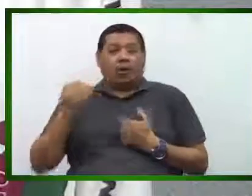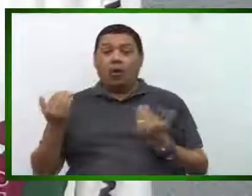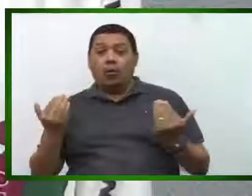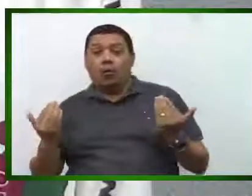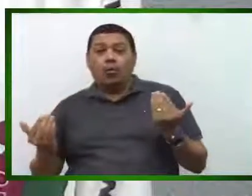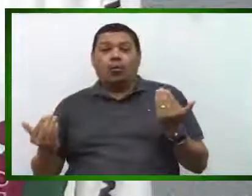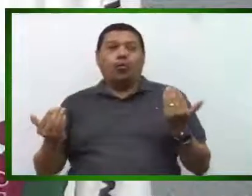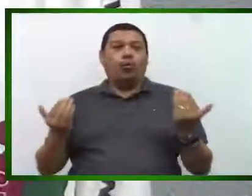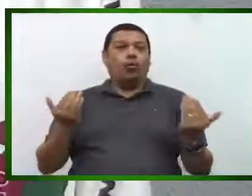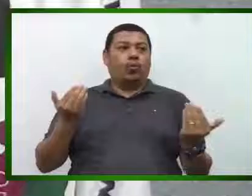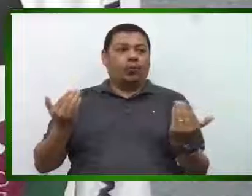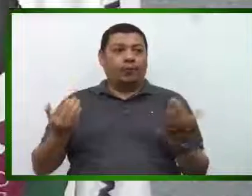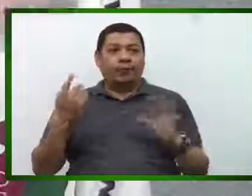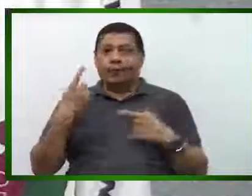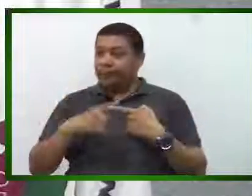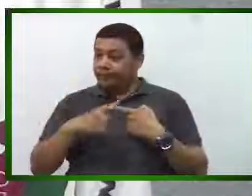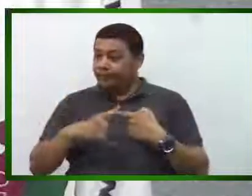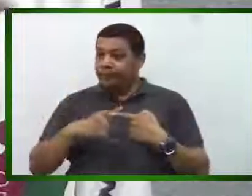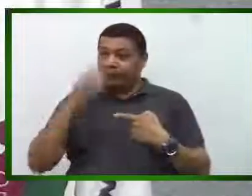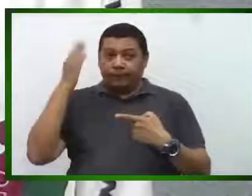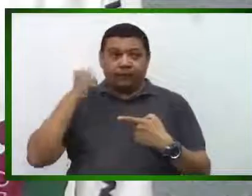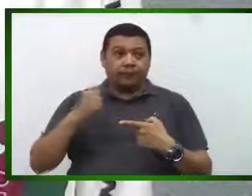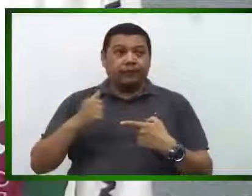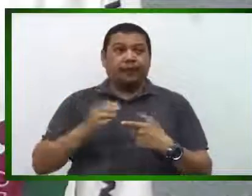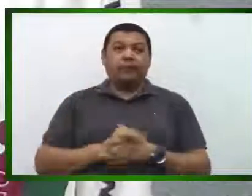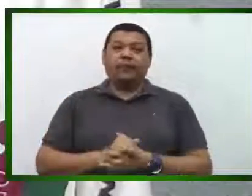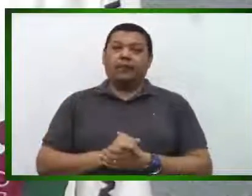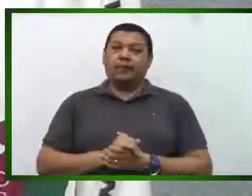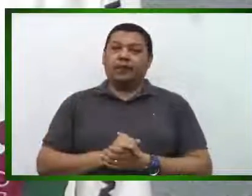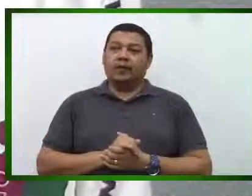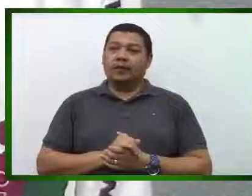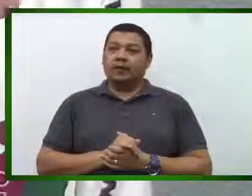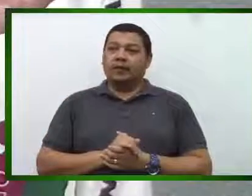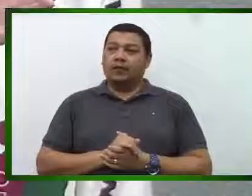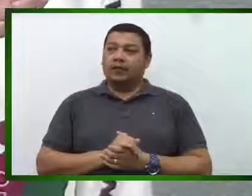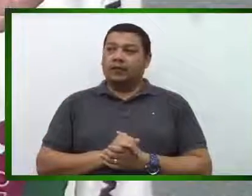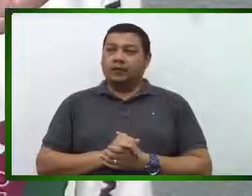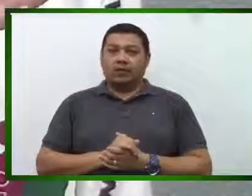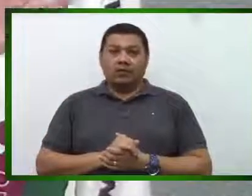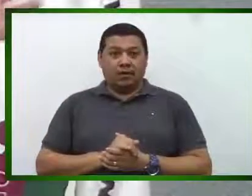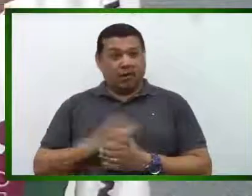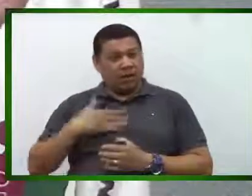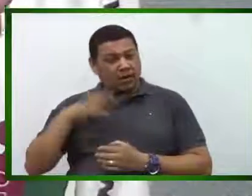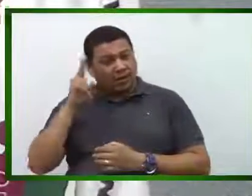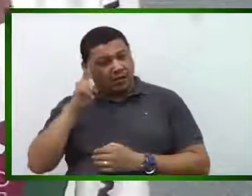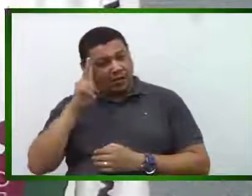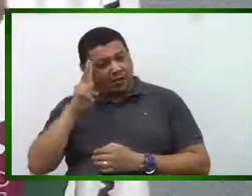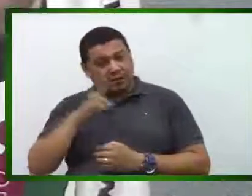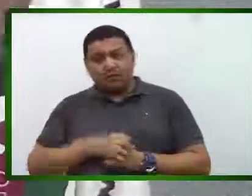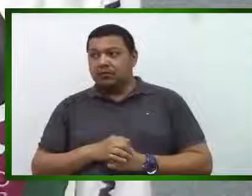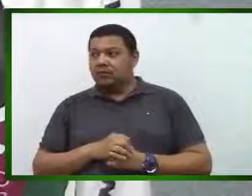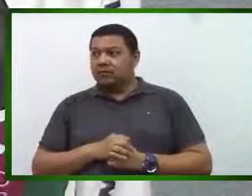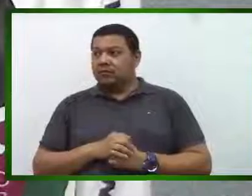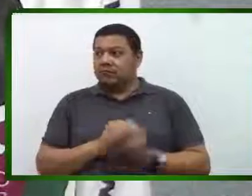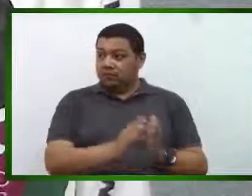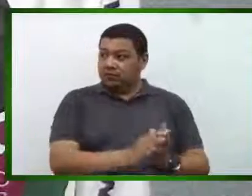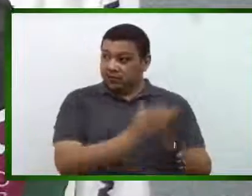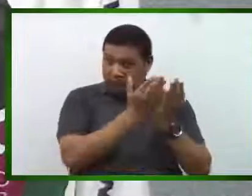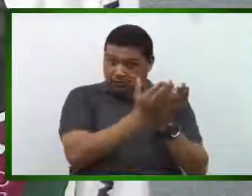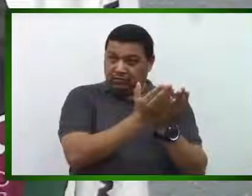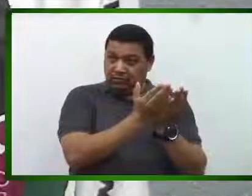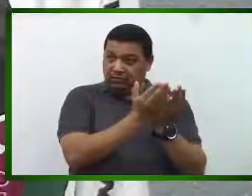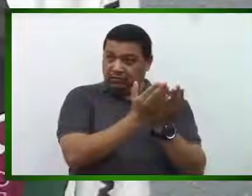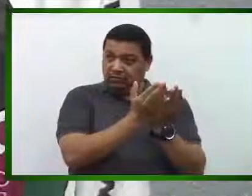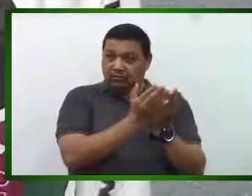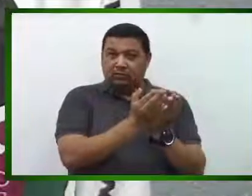equilibrado para saber entrar e sair. Me faz me lembrar, em memória, na Bíblia Sagrada do